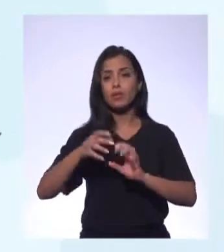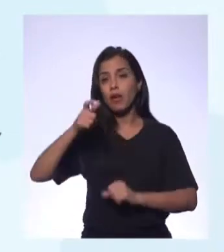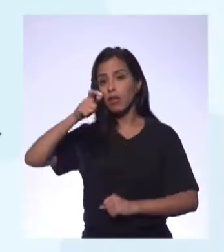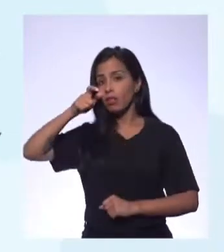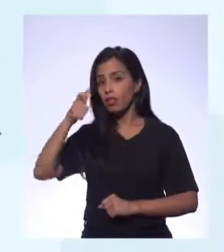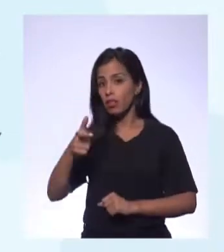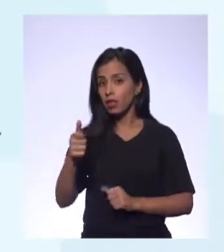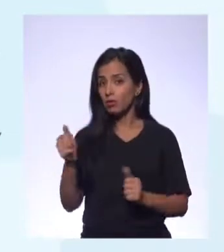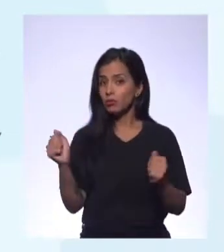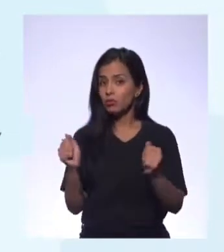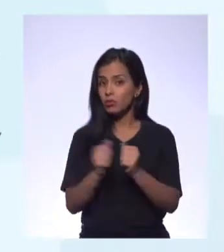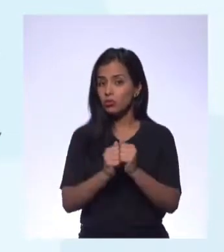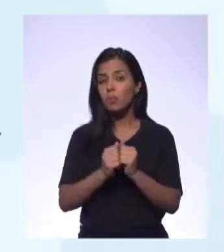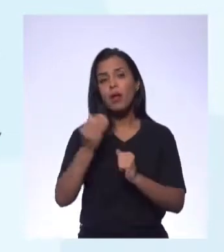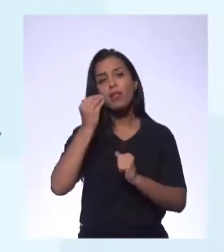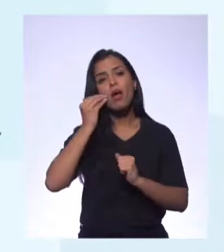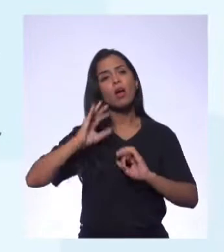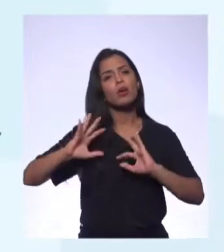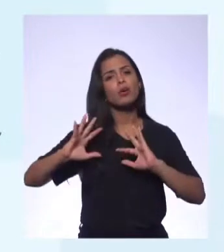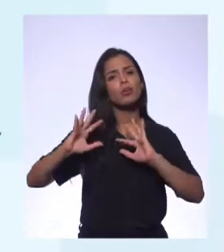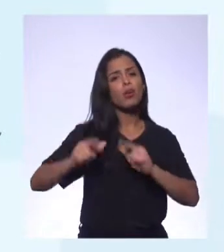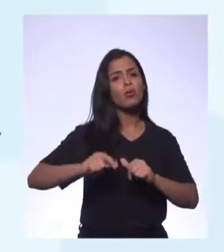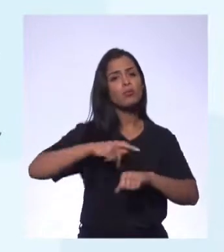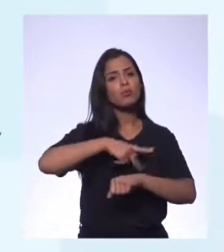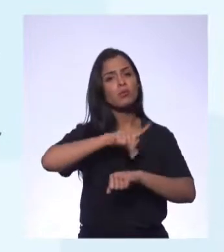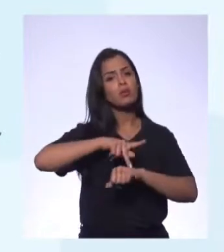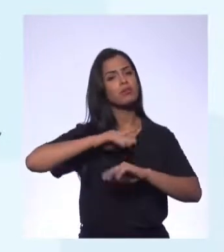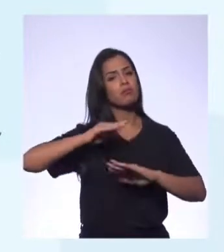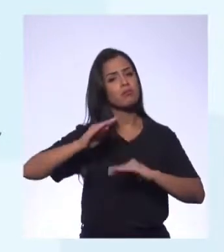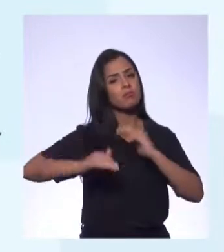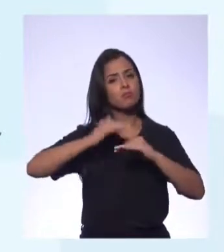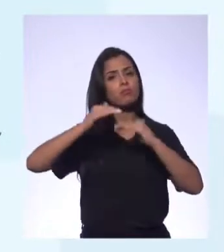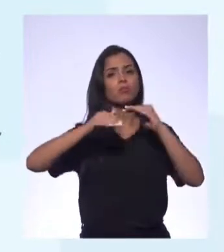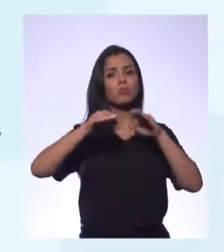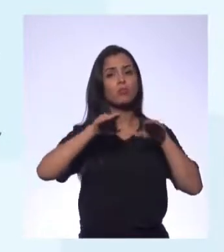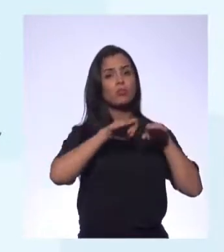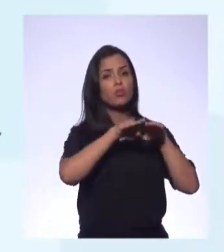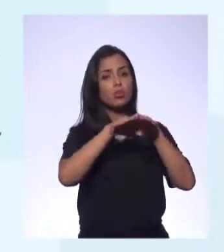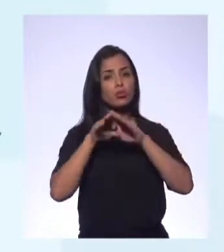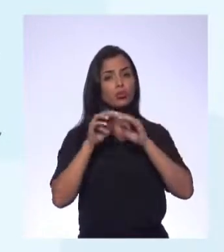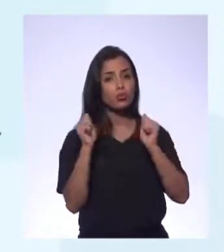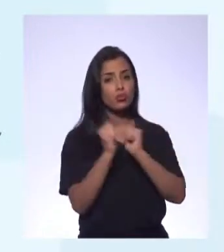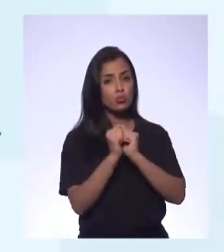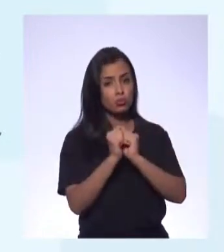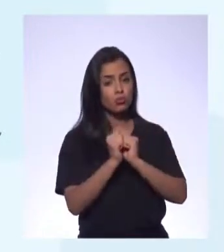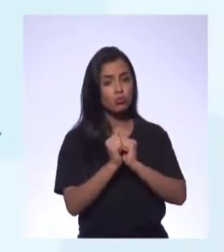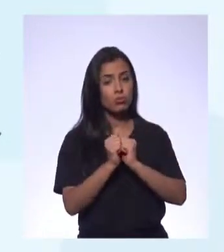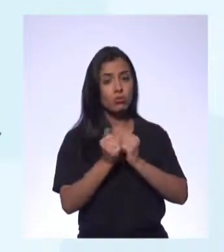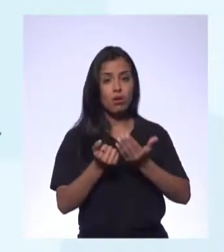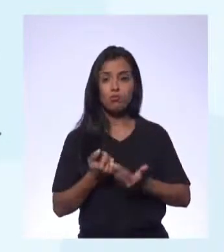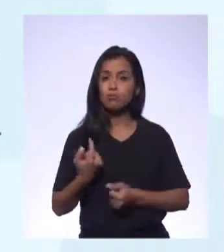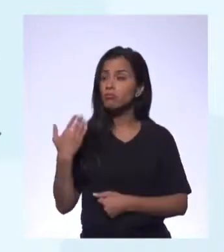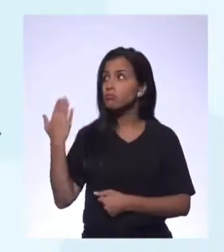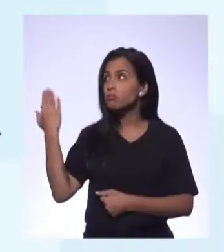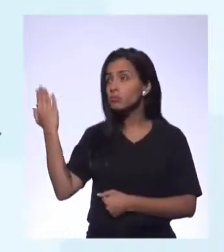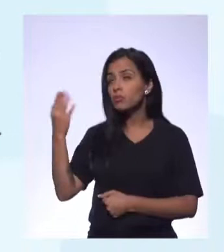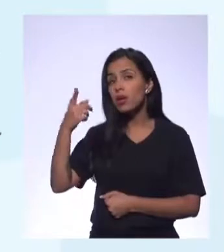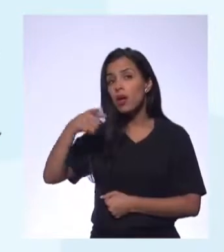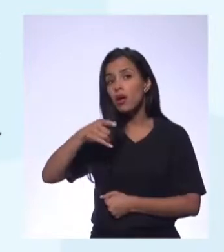em prol de erguer todos esses países de forma conjunta, né? Então, é um exemplo até